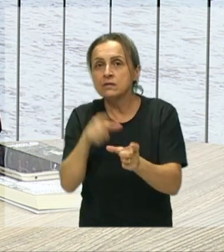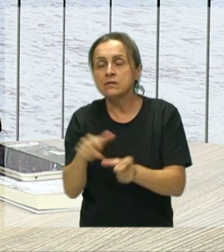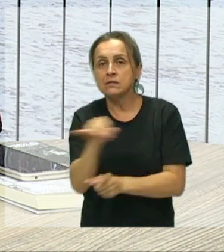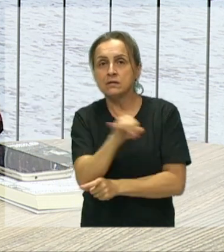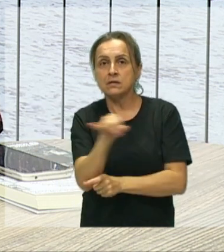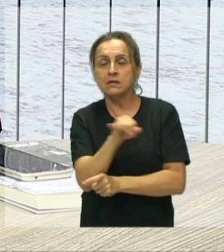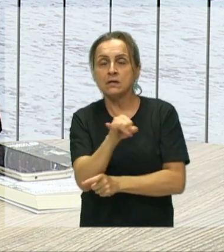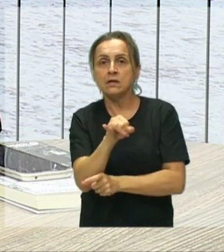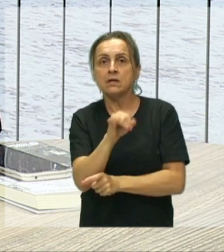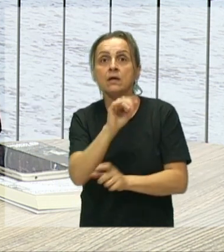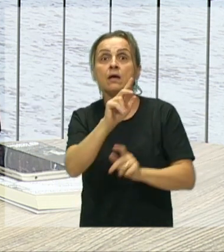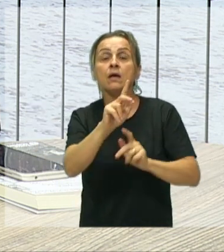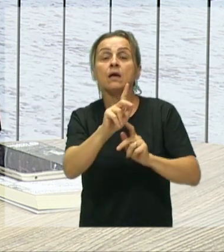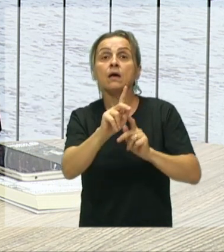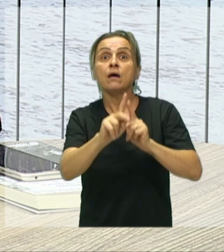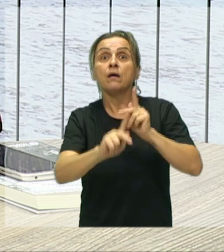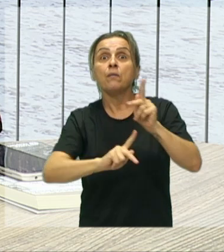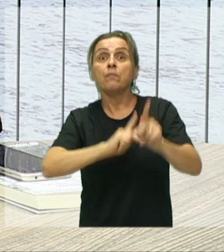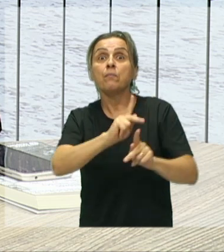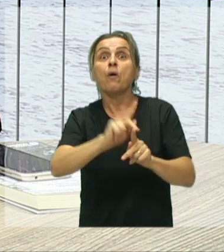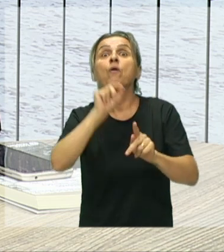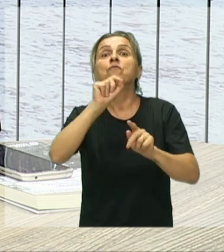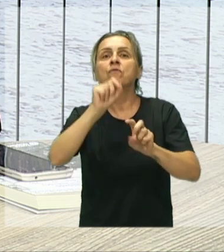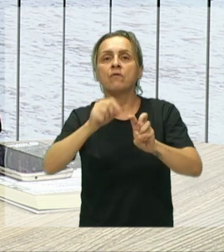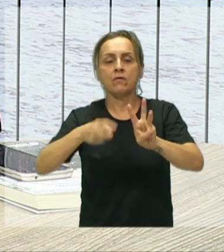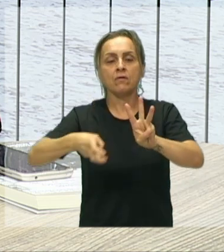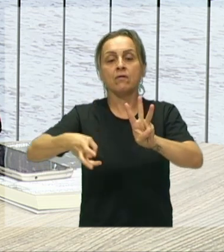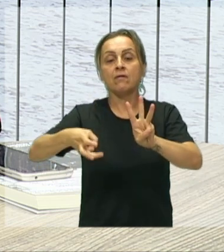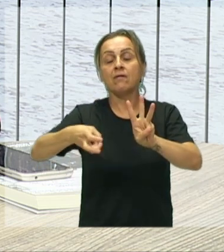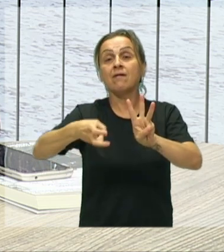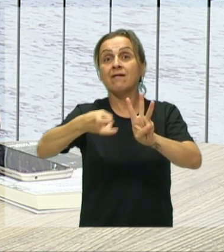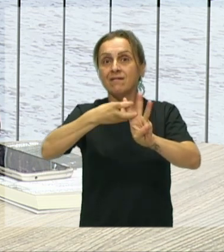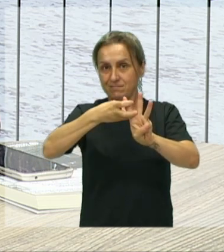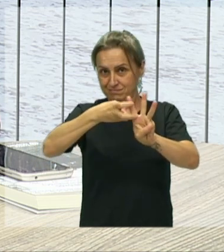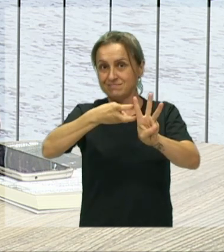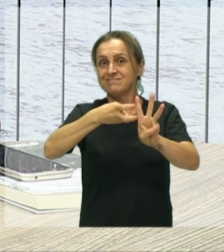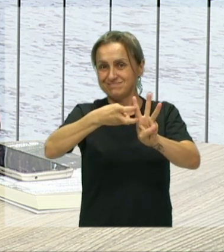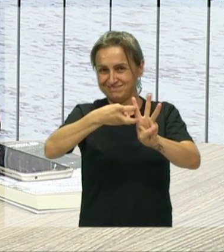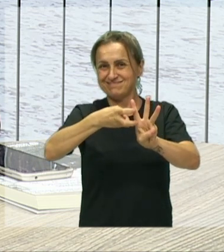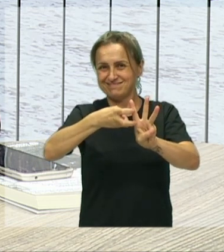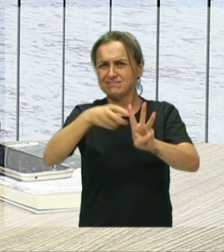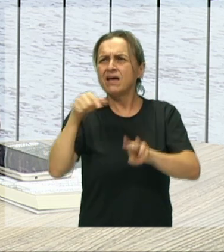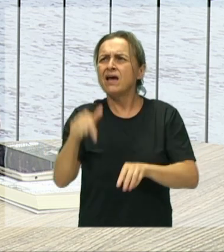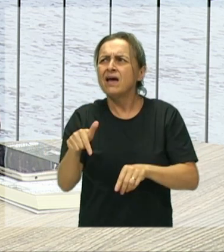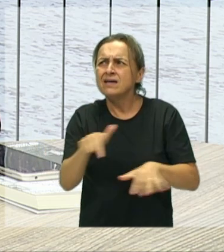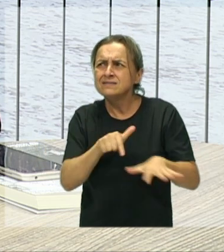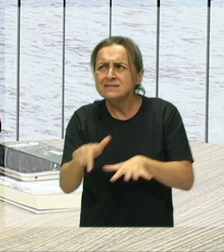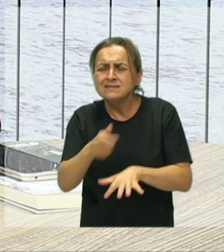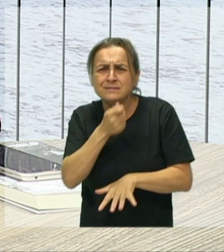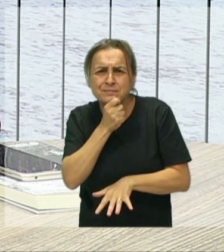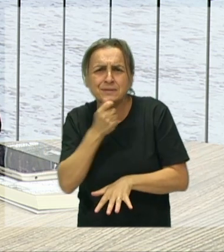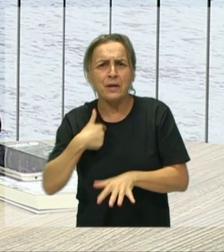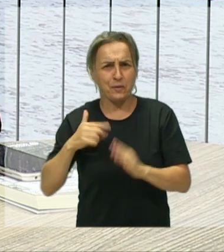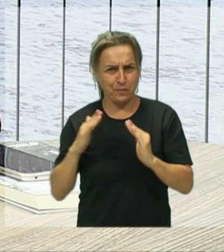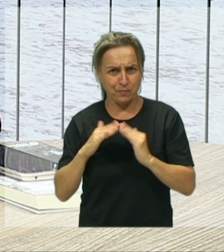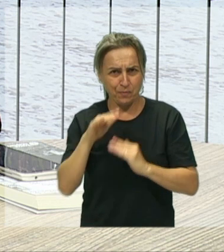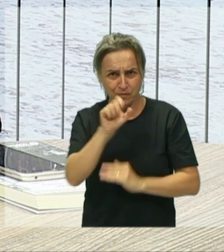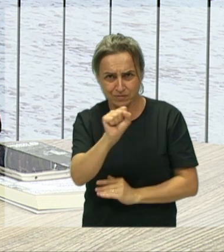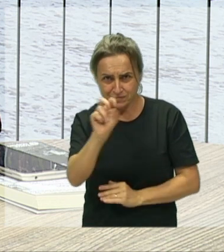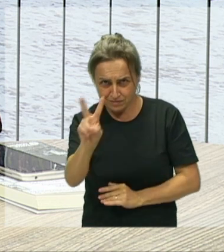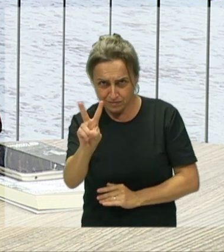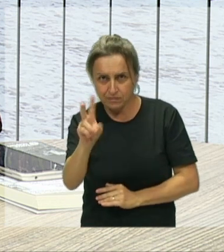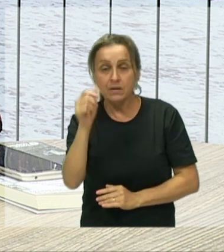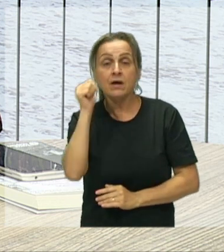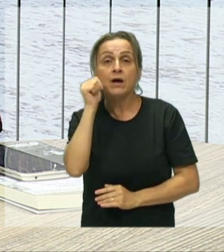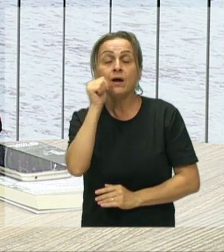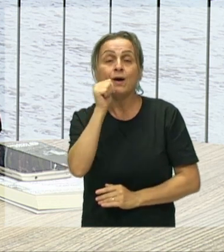são os povos indígenas. Ainda essa semana, eu moro lá no São Vicente, uma senhora com seus 2 filhos adolescentes